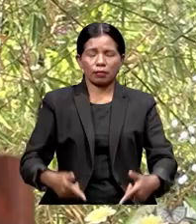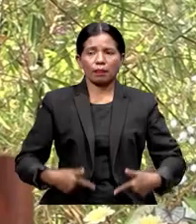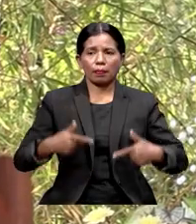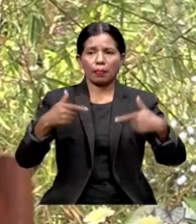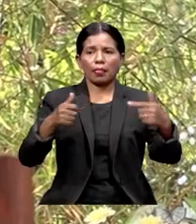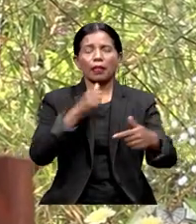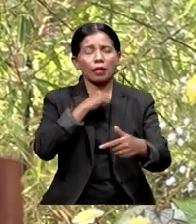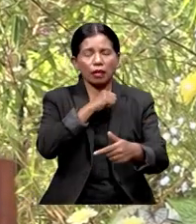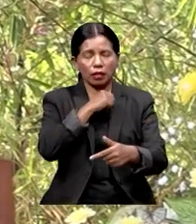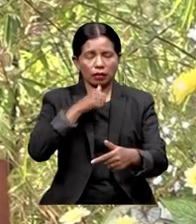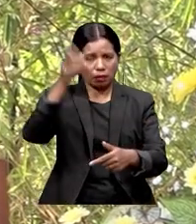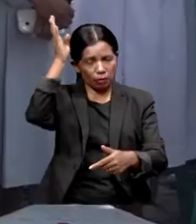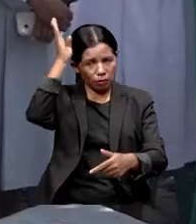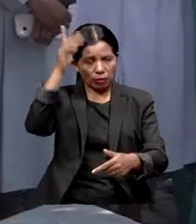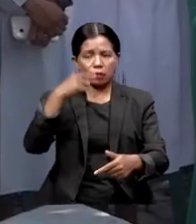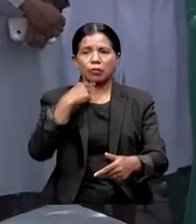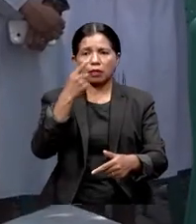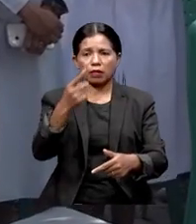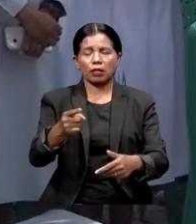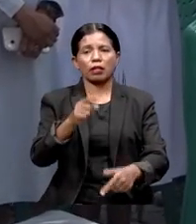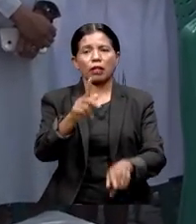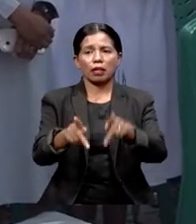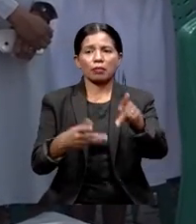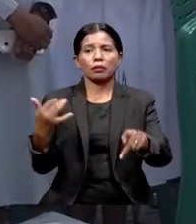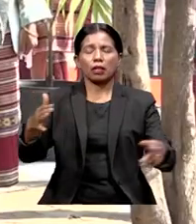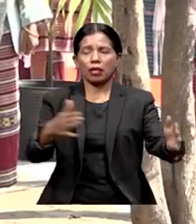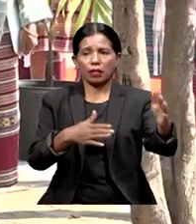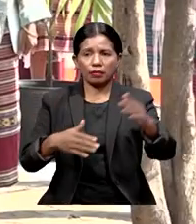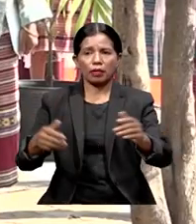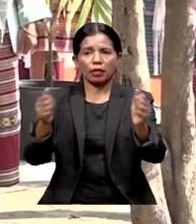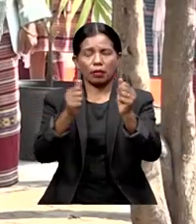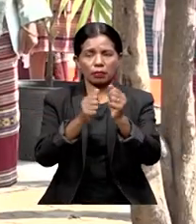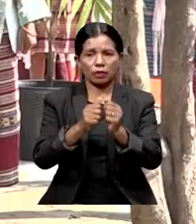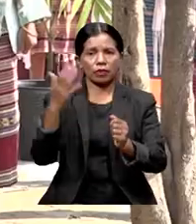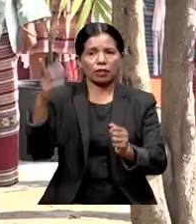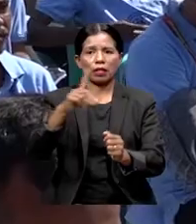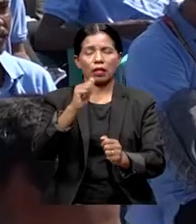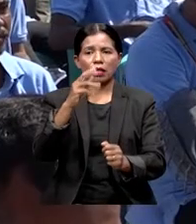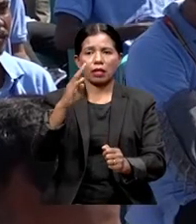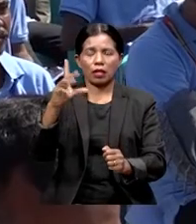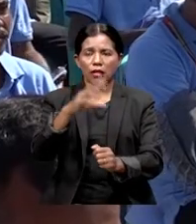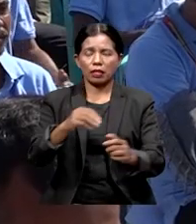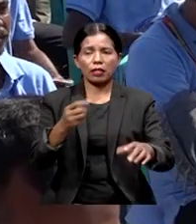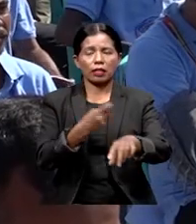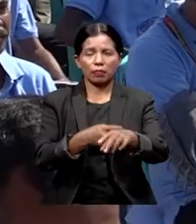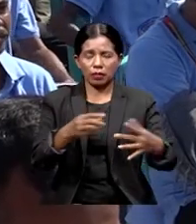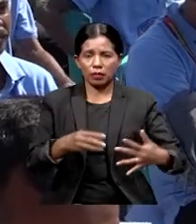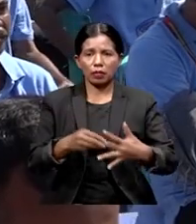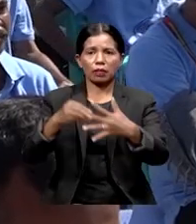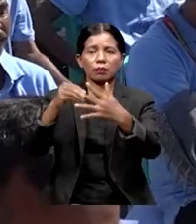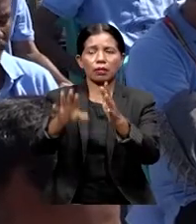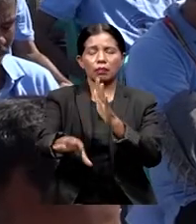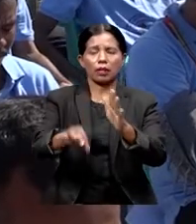Dom Leandro Maria Alves Atete, peregrino Sira nebeha libur malu e a Laleia, hanesan momento especial, tamba